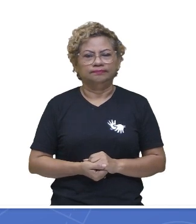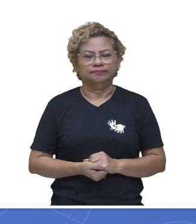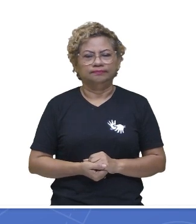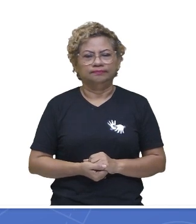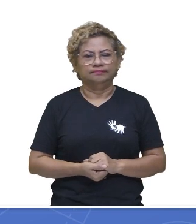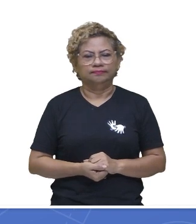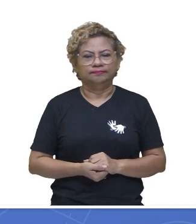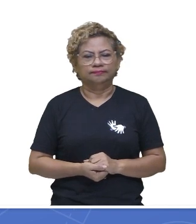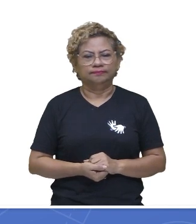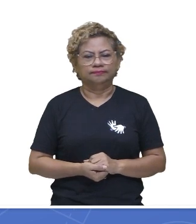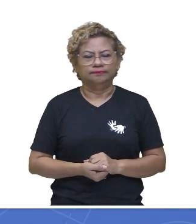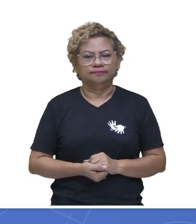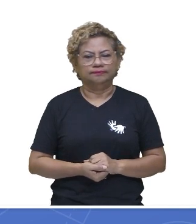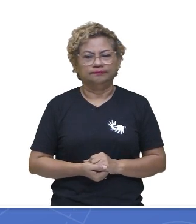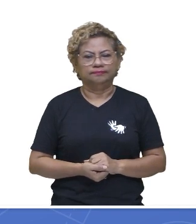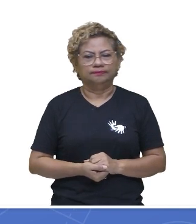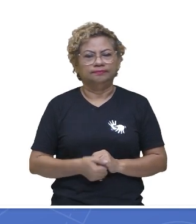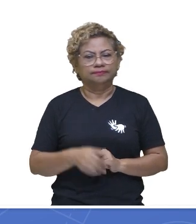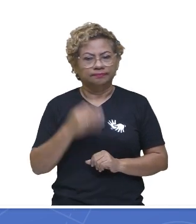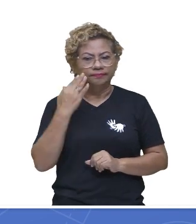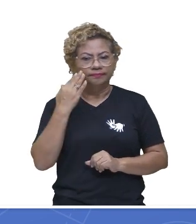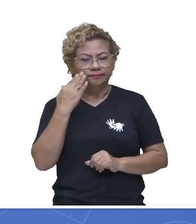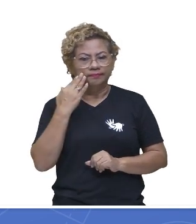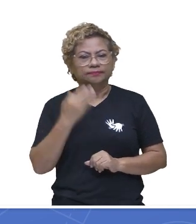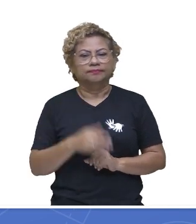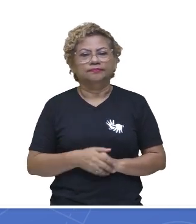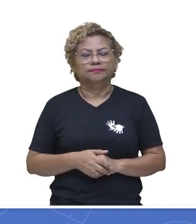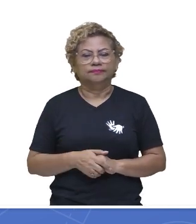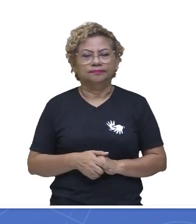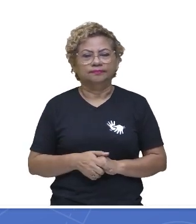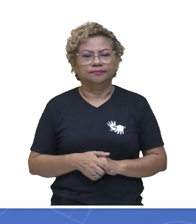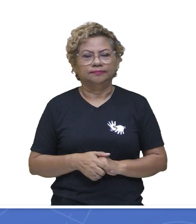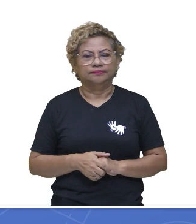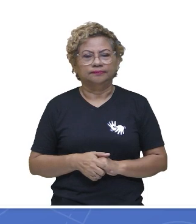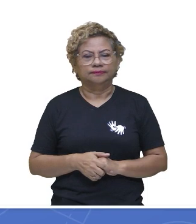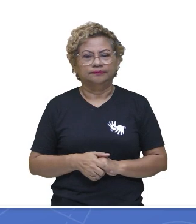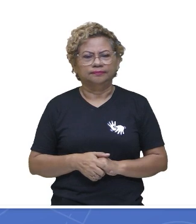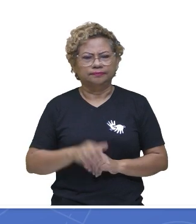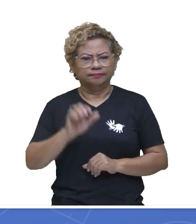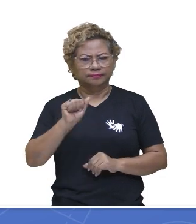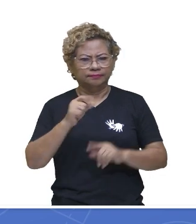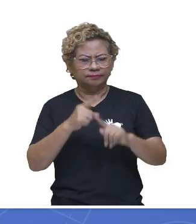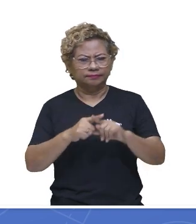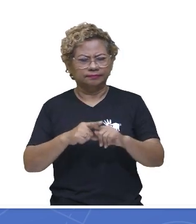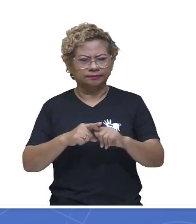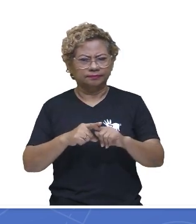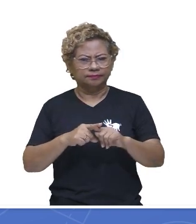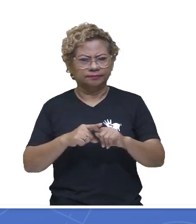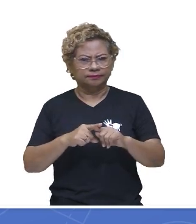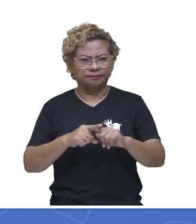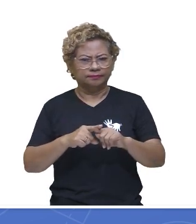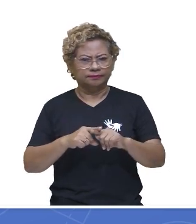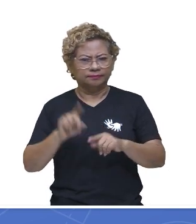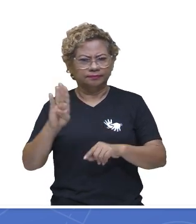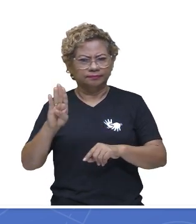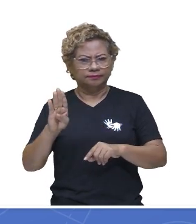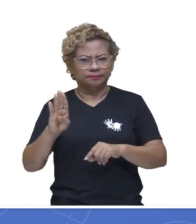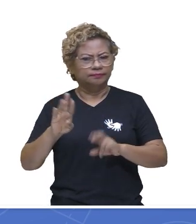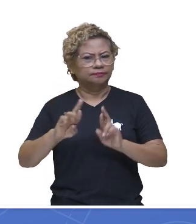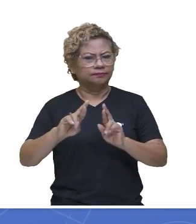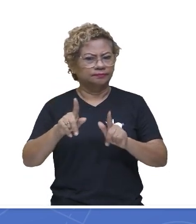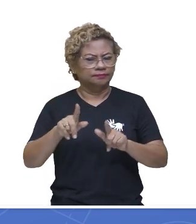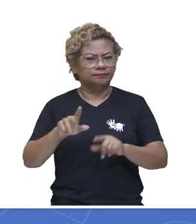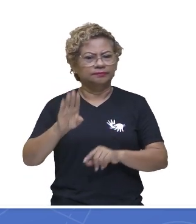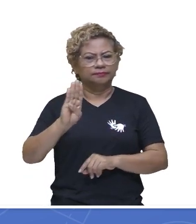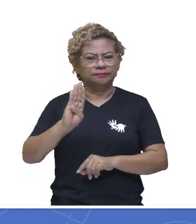vai alterar o produto, tudo bem? Então, A vezes B não é a mesma coisa que B vezes A, tá? Vamos